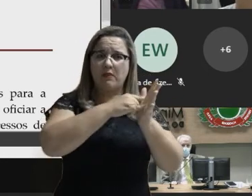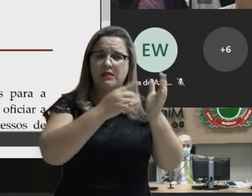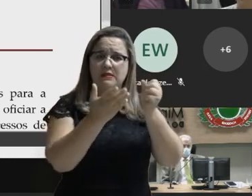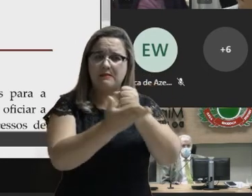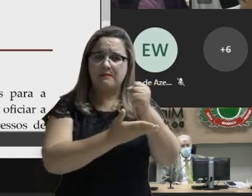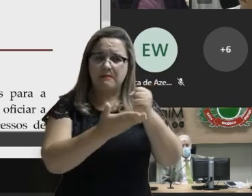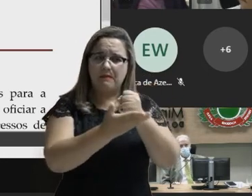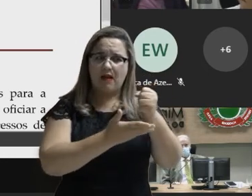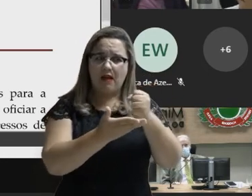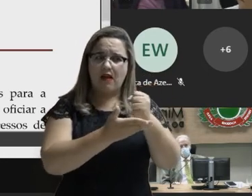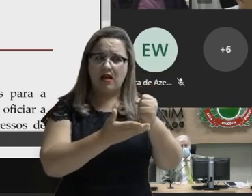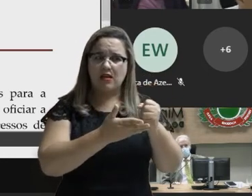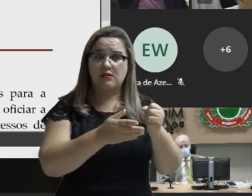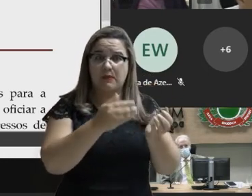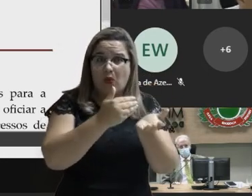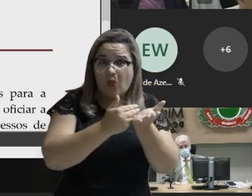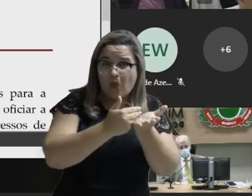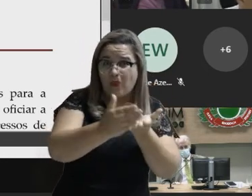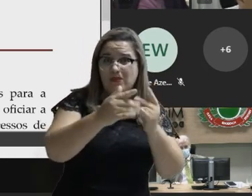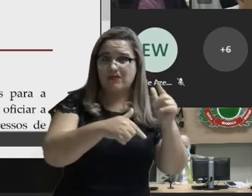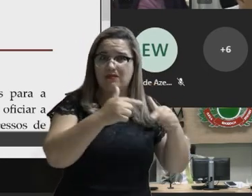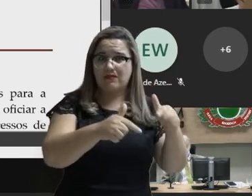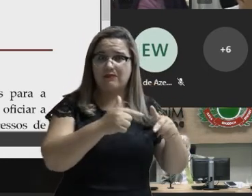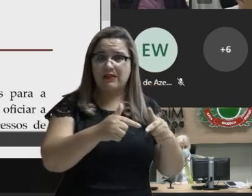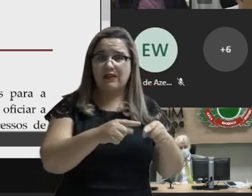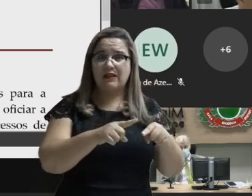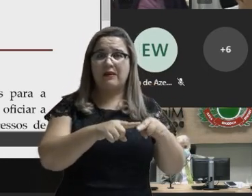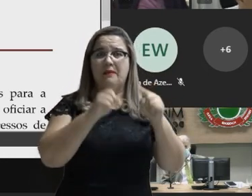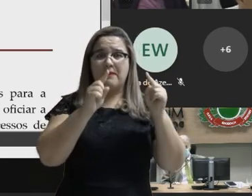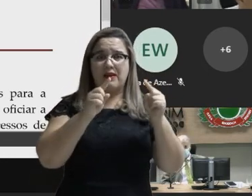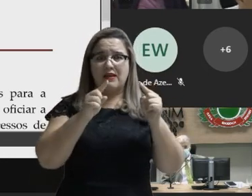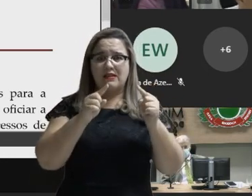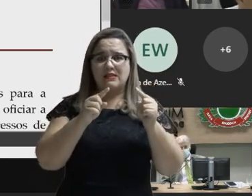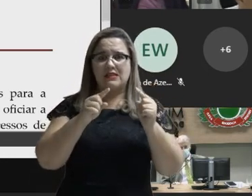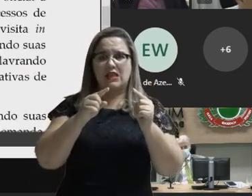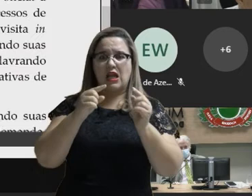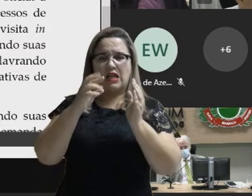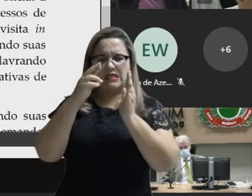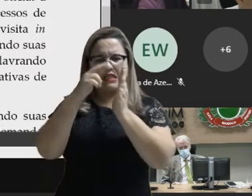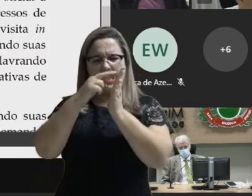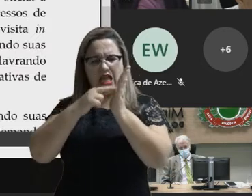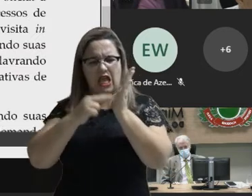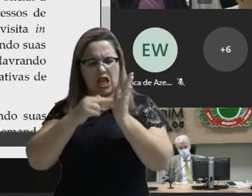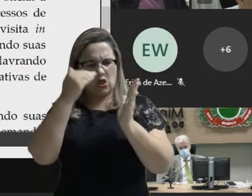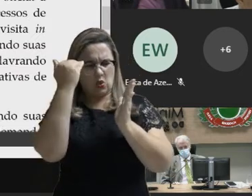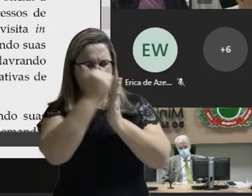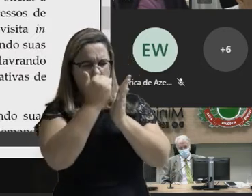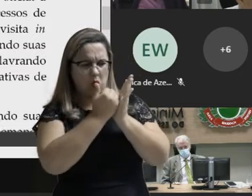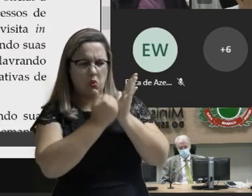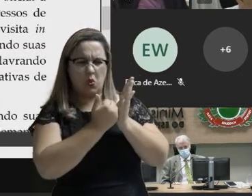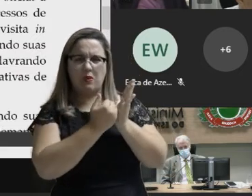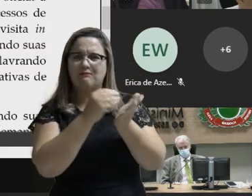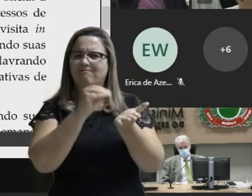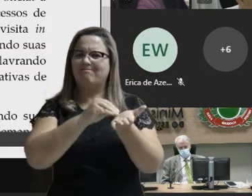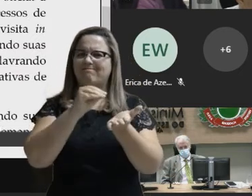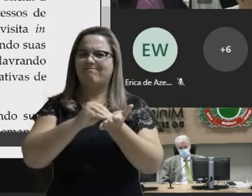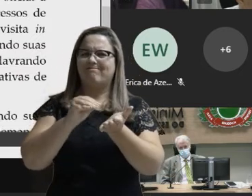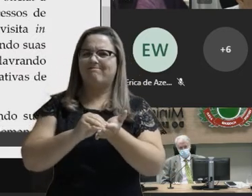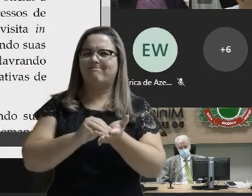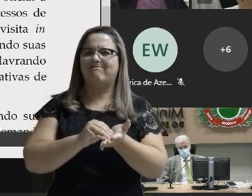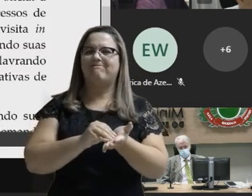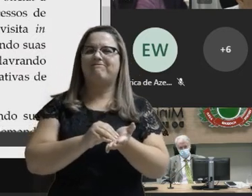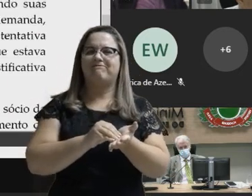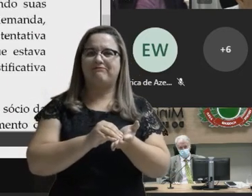de expedição do licenciamento e não atende às demais exigências do órgão para a conclusão e emissão